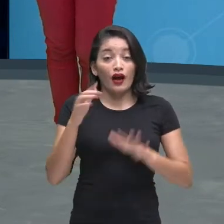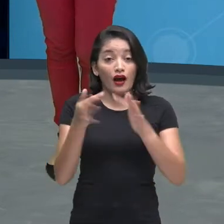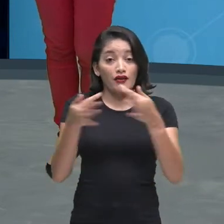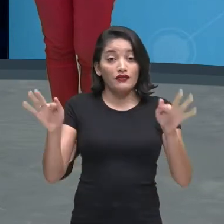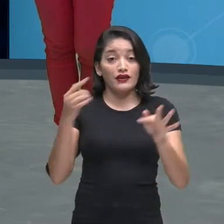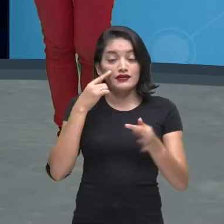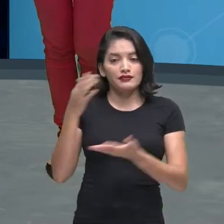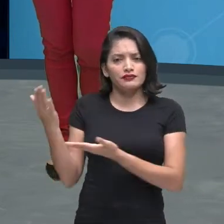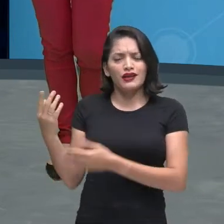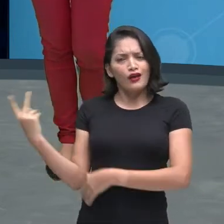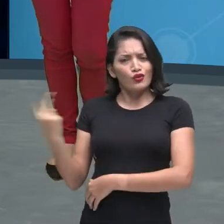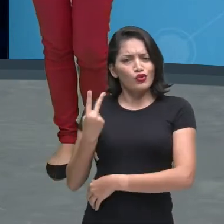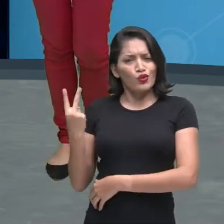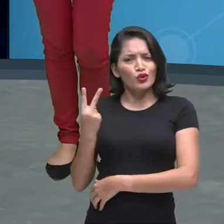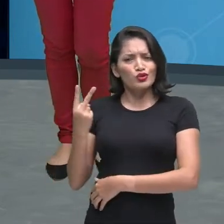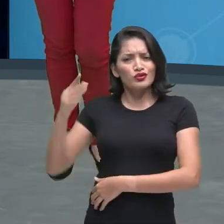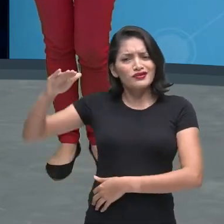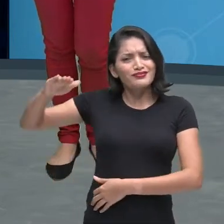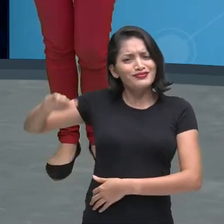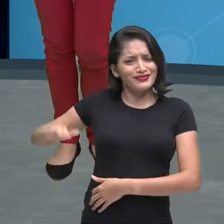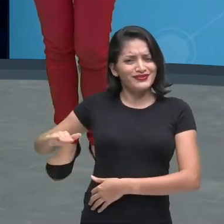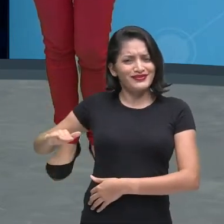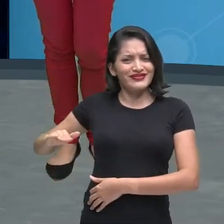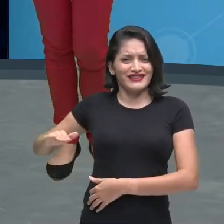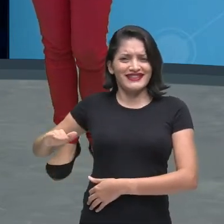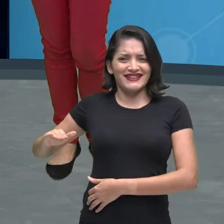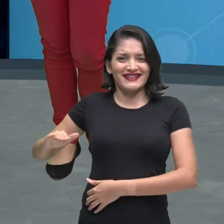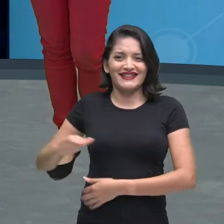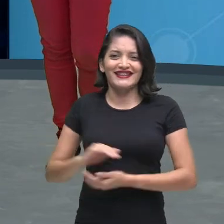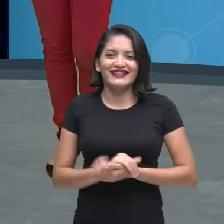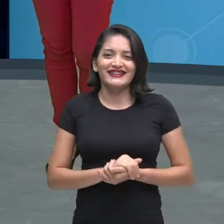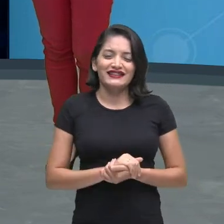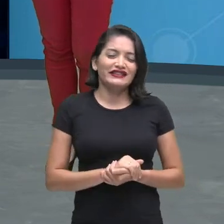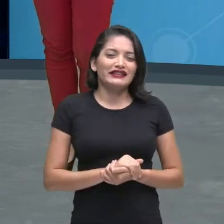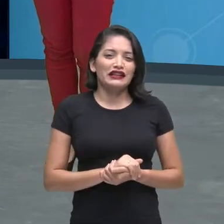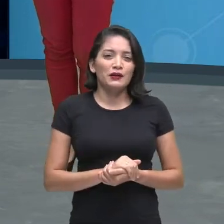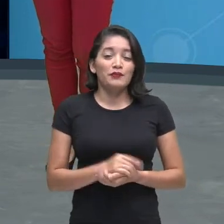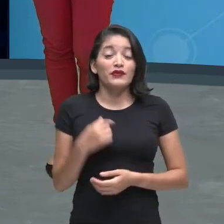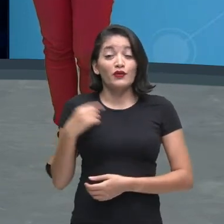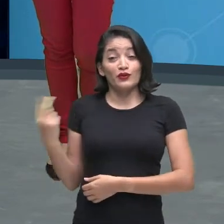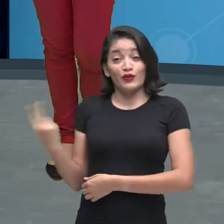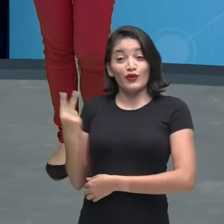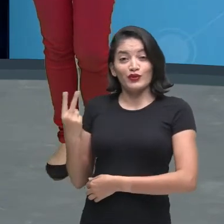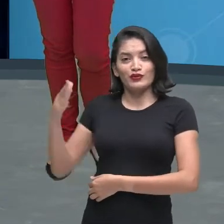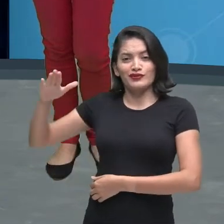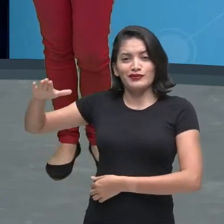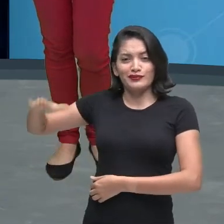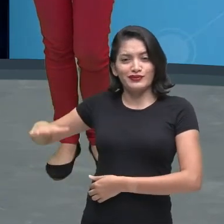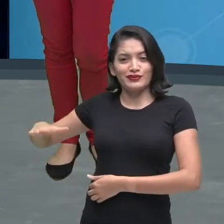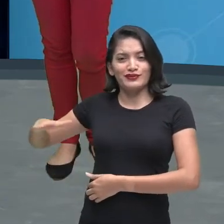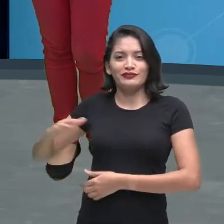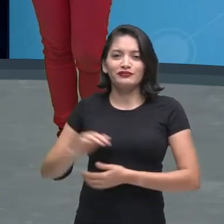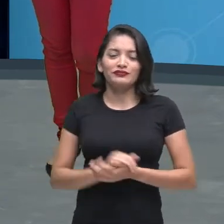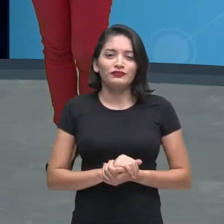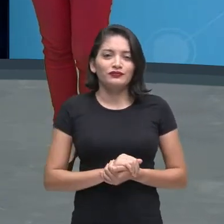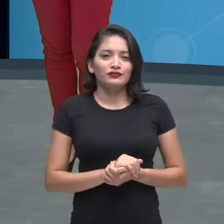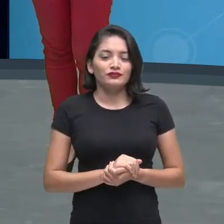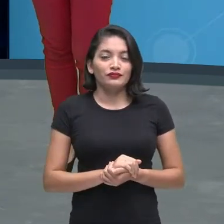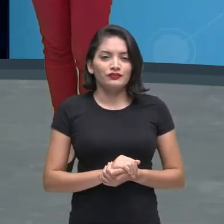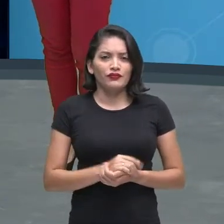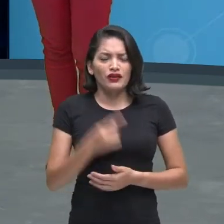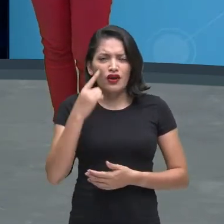Nós duas somos baixinhas sorte Ok eu e a Dani nós somos baixinhas opte